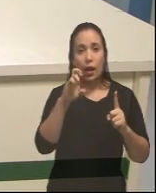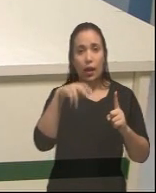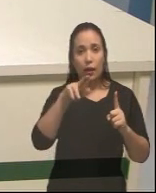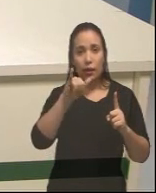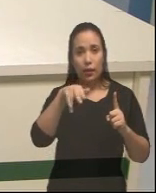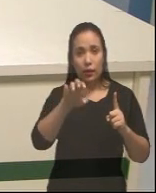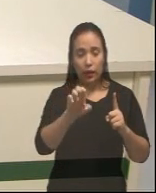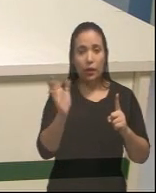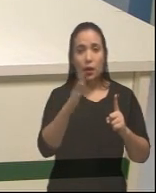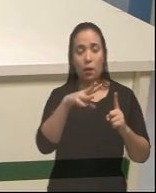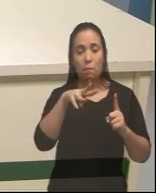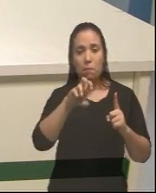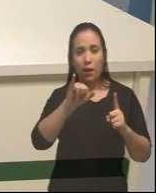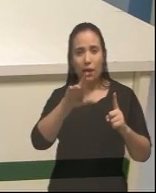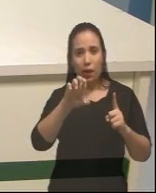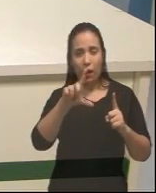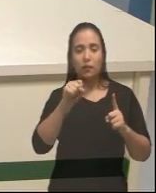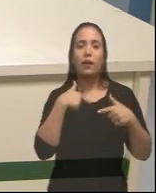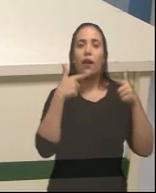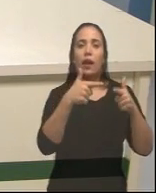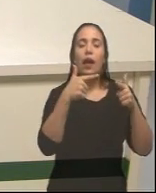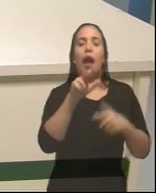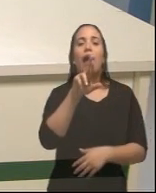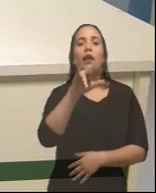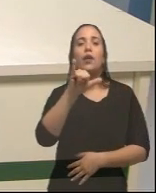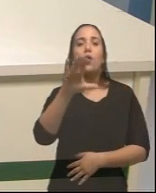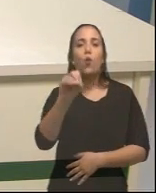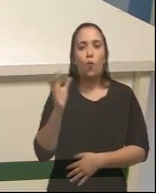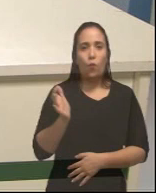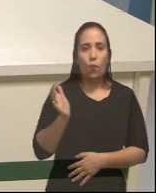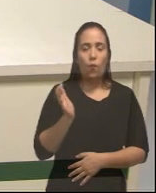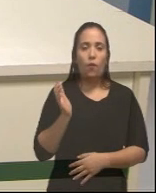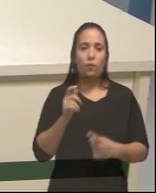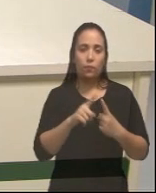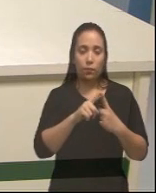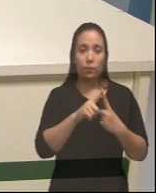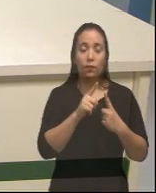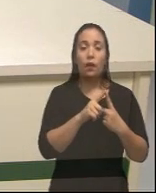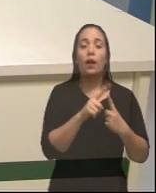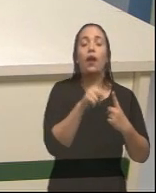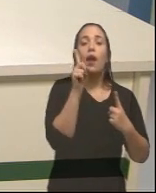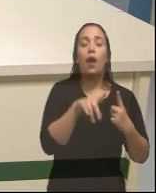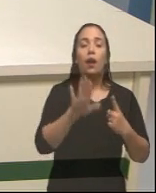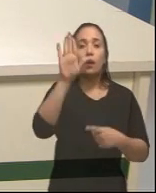eu chamo Rico Meirelles, o nome dele é Henrique, mas eu chamo Rico. O Rico Meirelles, que é o candidato dos